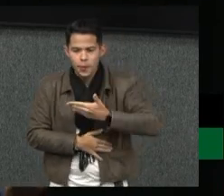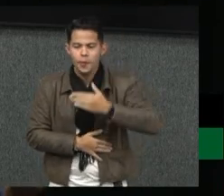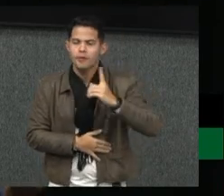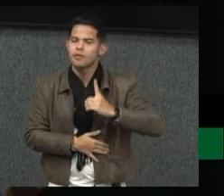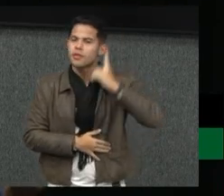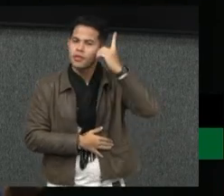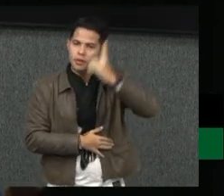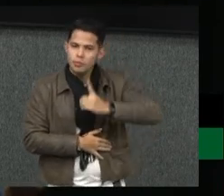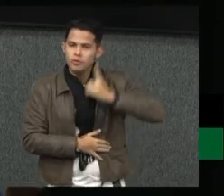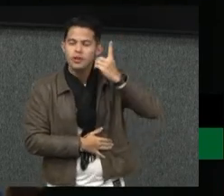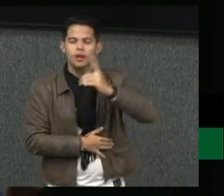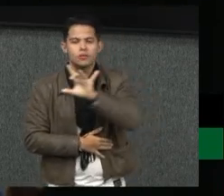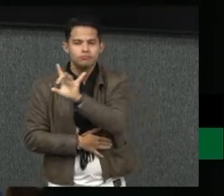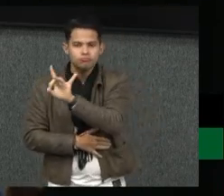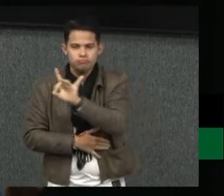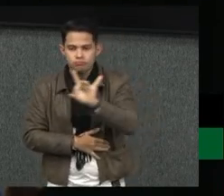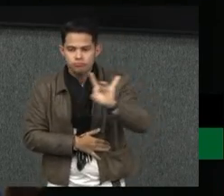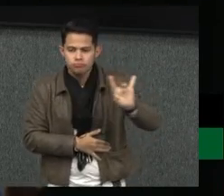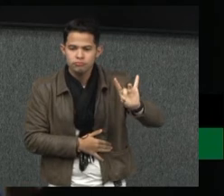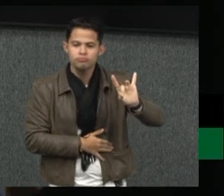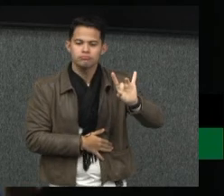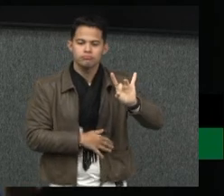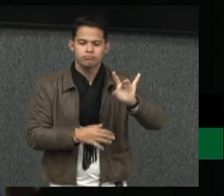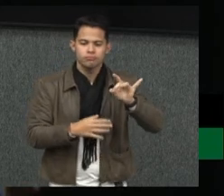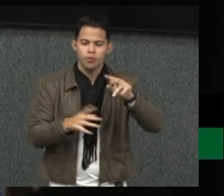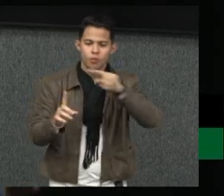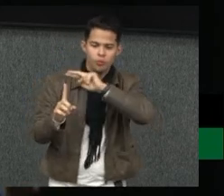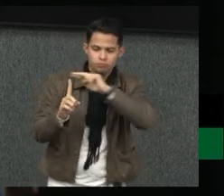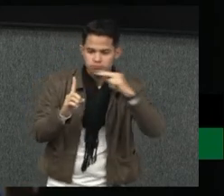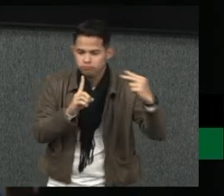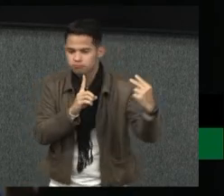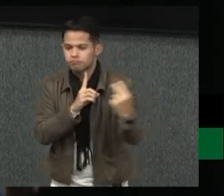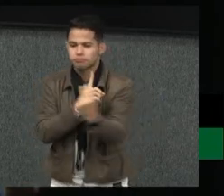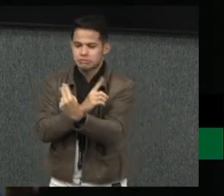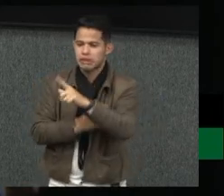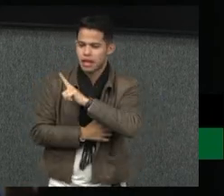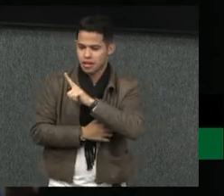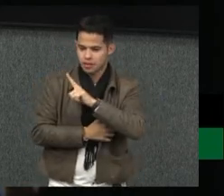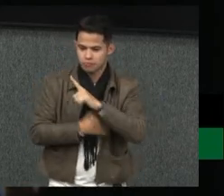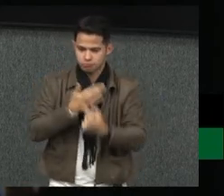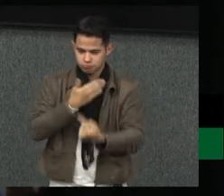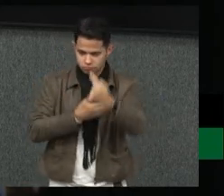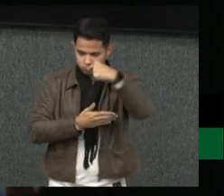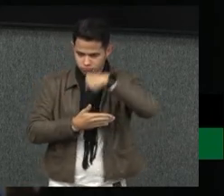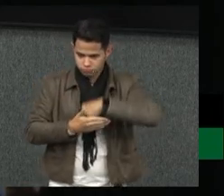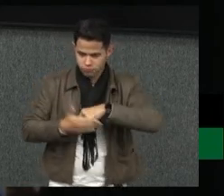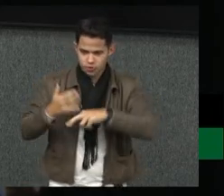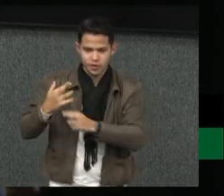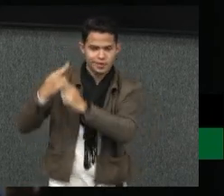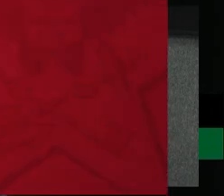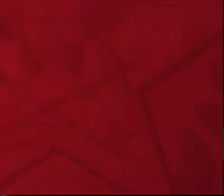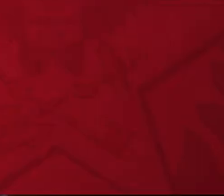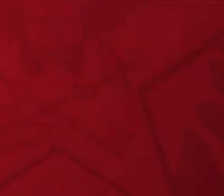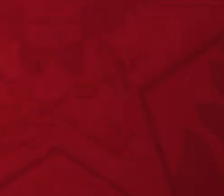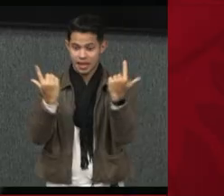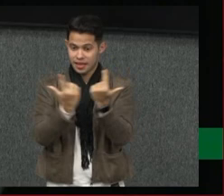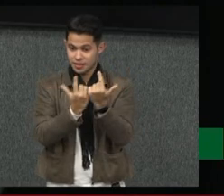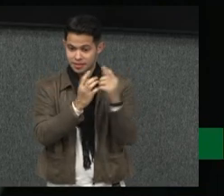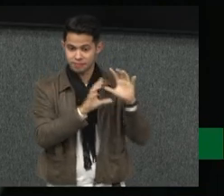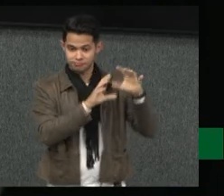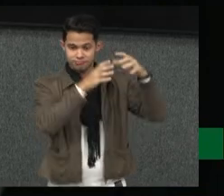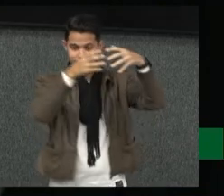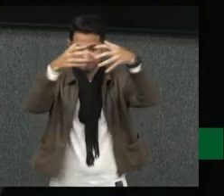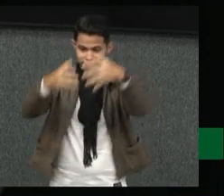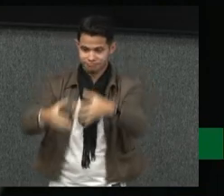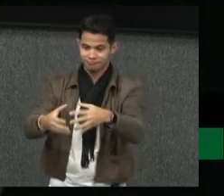tenha aumentado sua visão de responsabilidade na atuação que todos os senhores esperam. A região